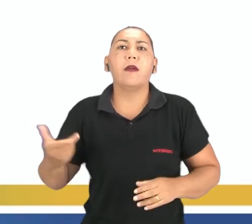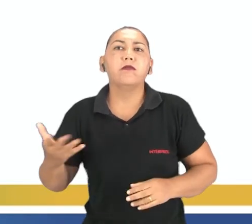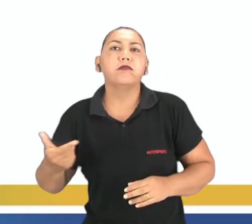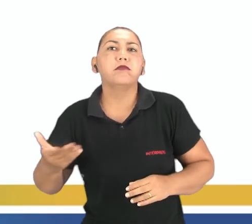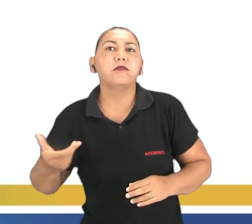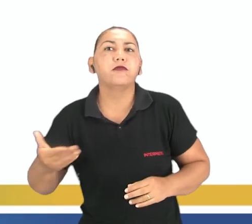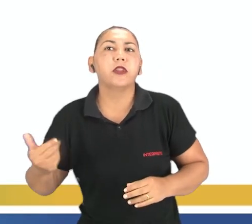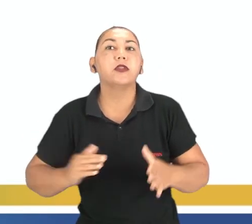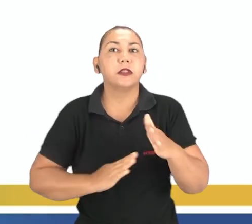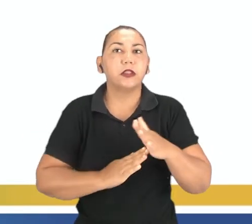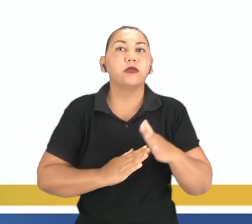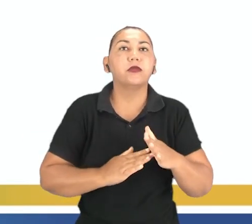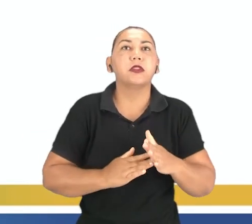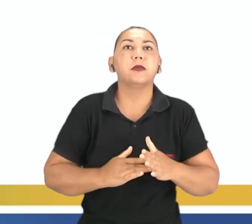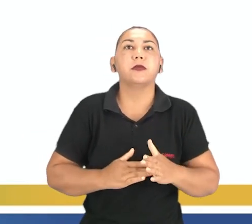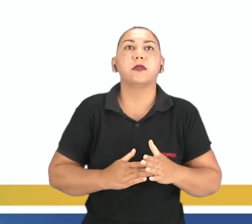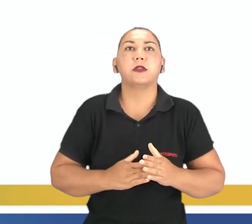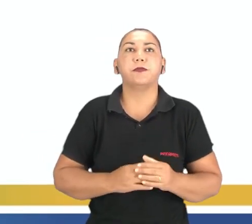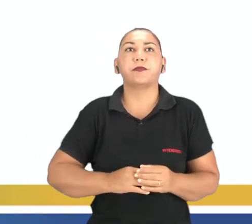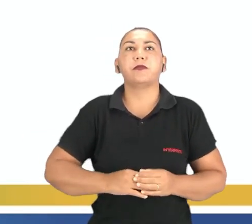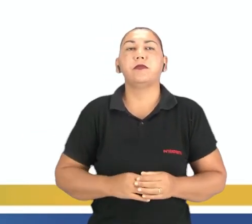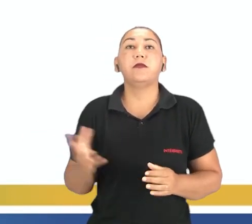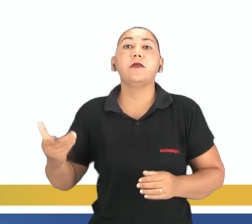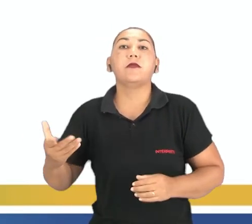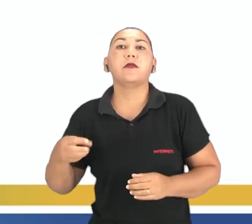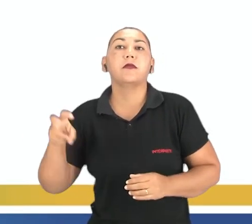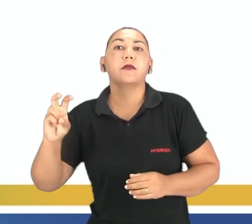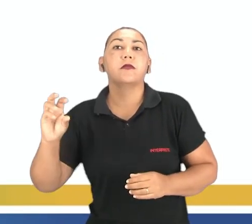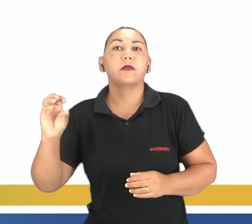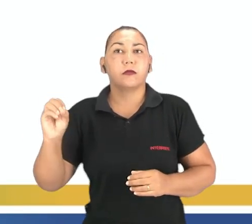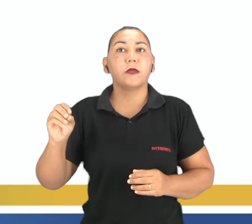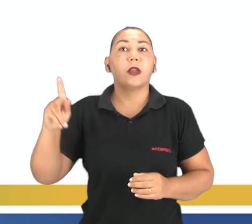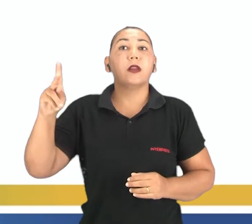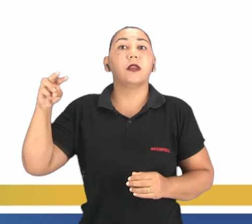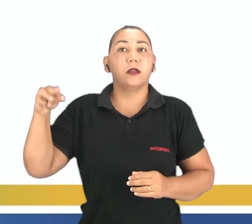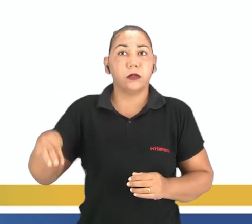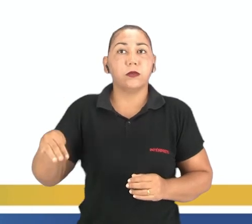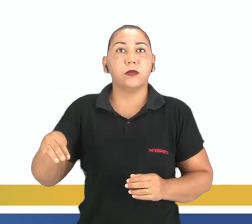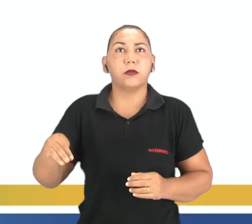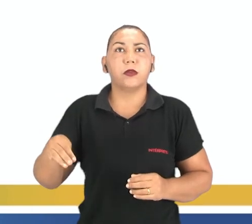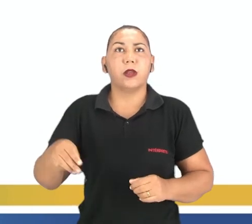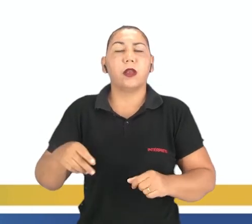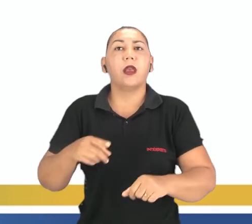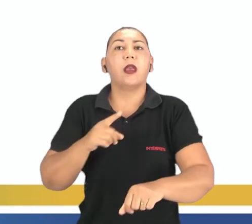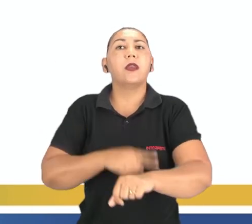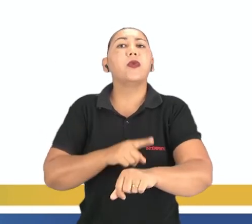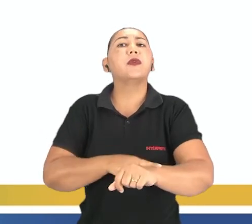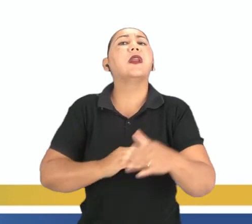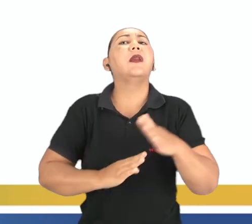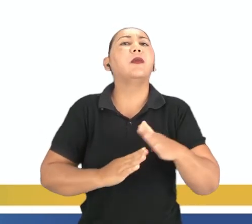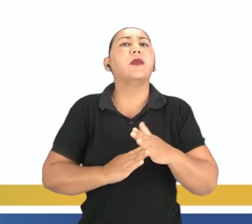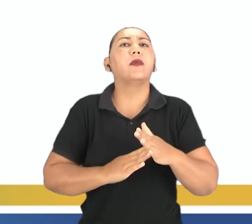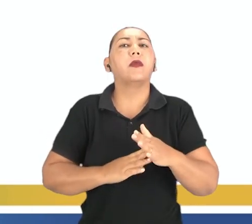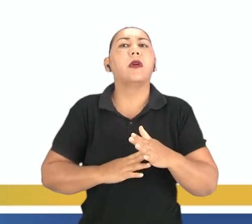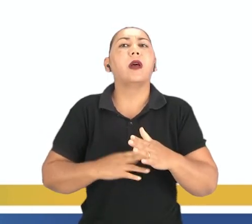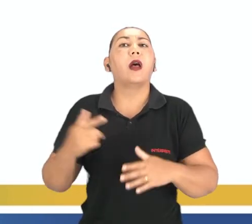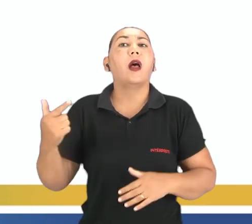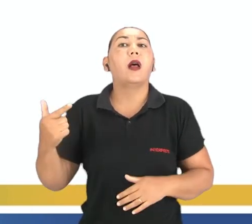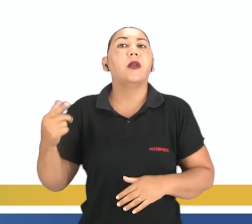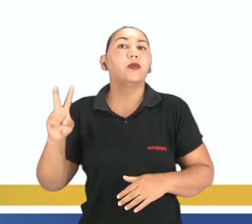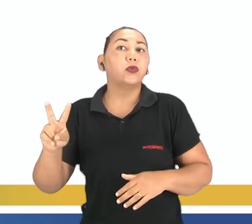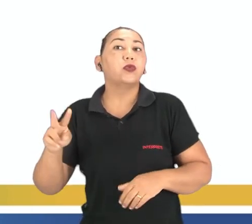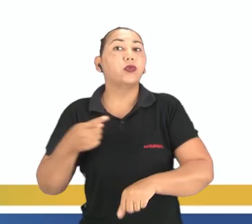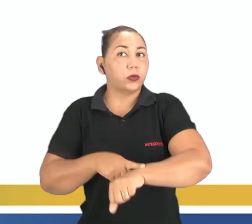velocidade aí de 50 km por hora, ele gasta aí 2 horas, certo? E a uma velocidade de 75 km